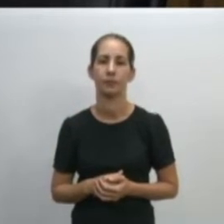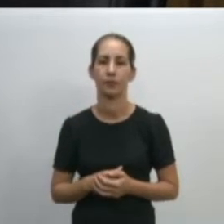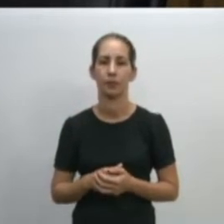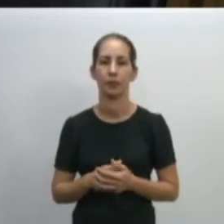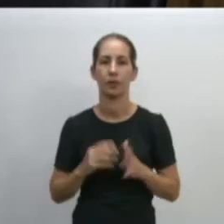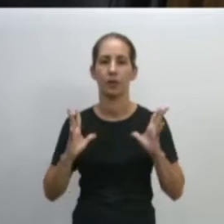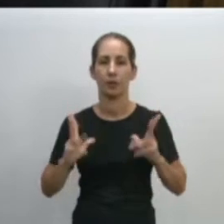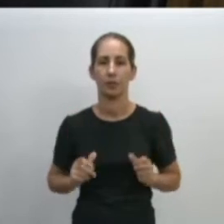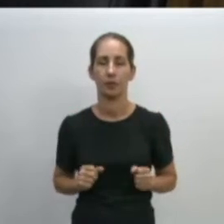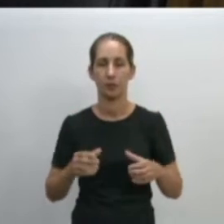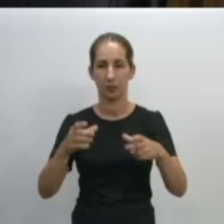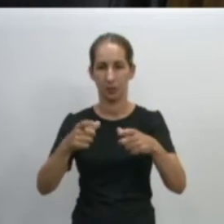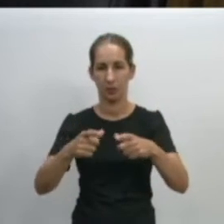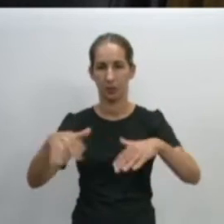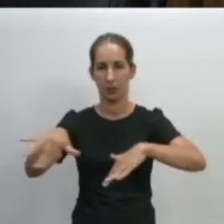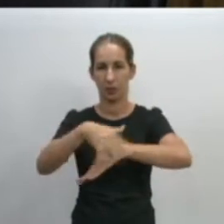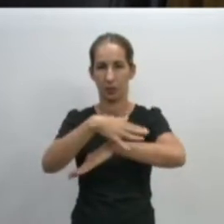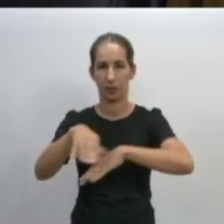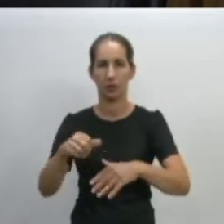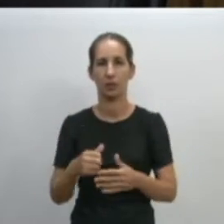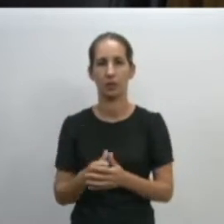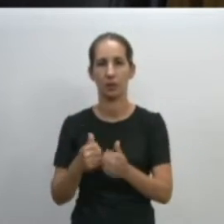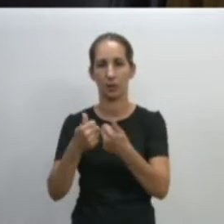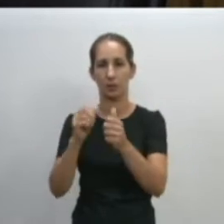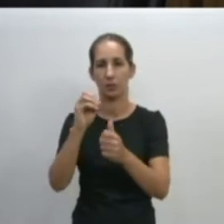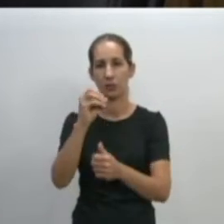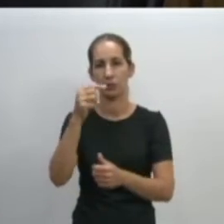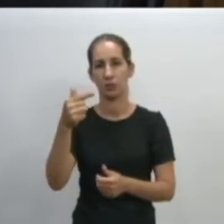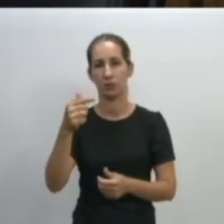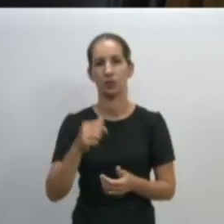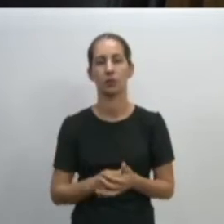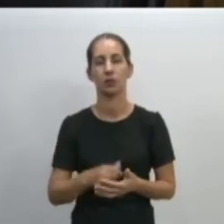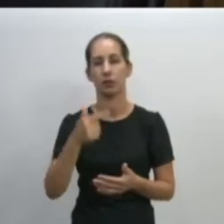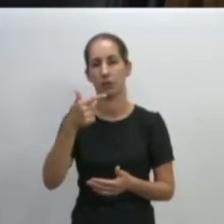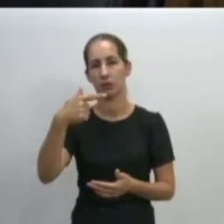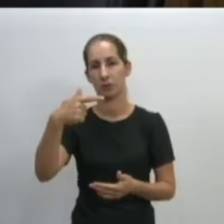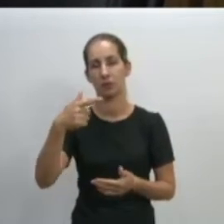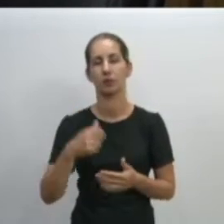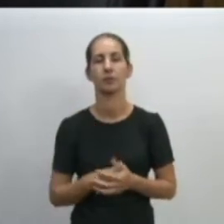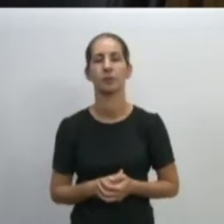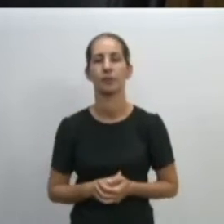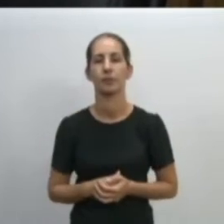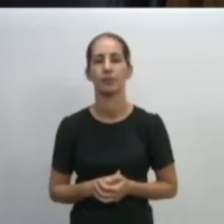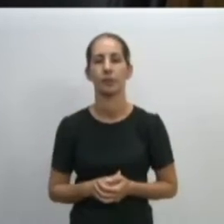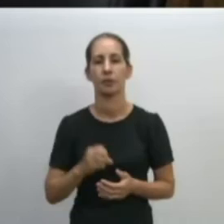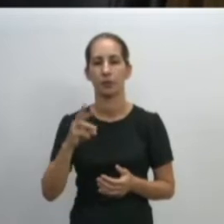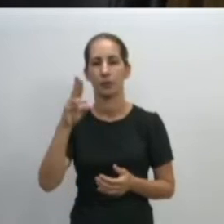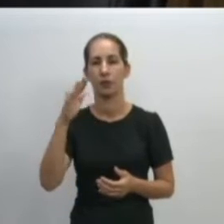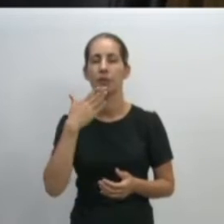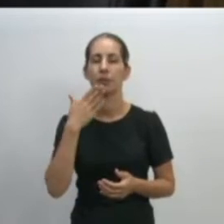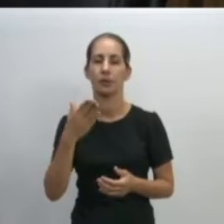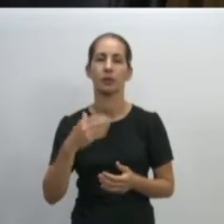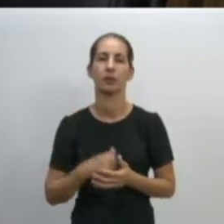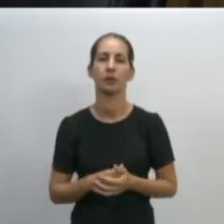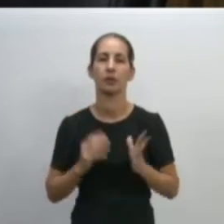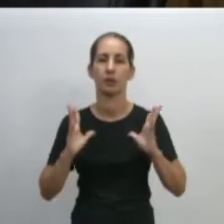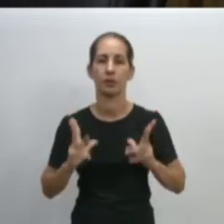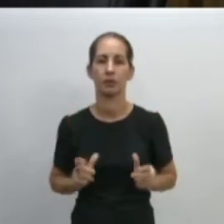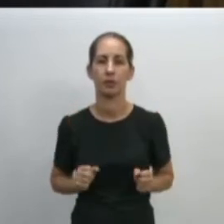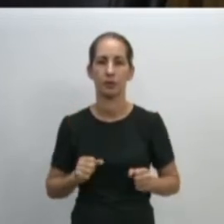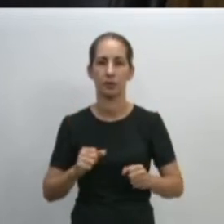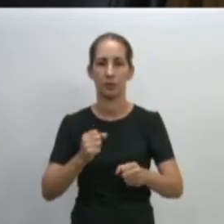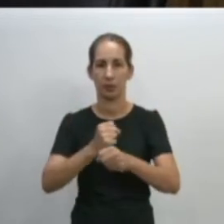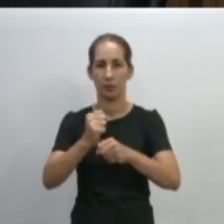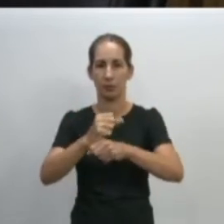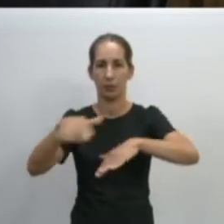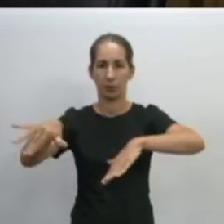desobstrução da Boca de Lobo em frente ao terminal das linhas 07 e 27. Vereador Milclay Leite requer limpeza das bocas